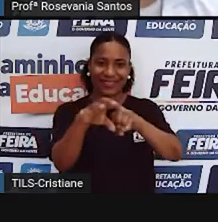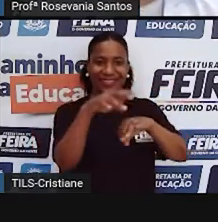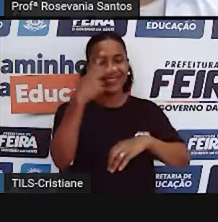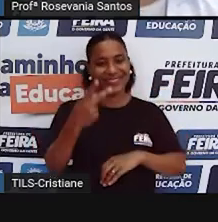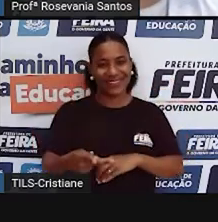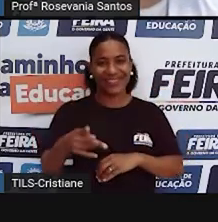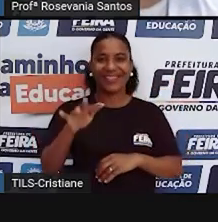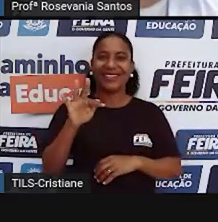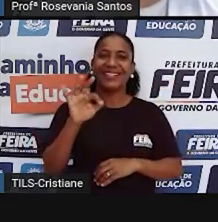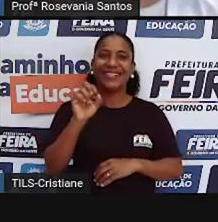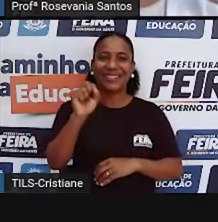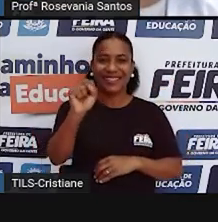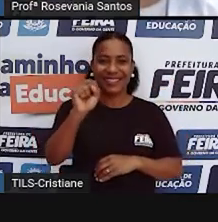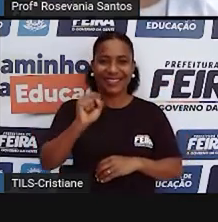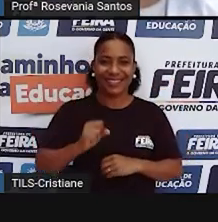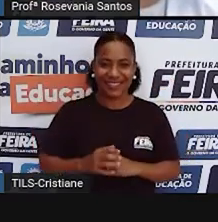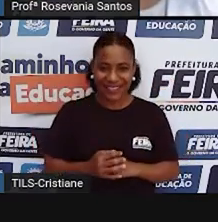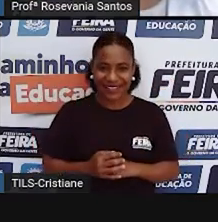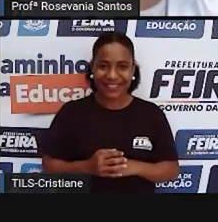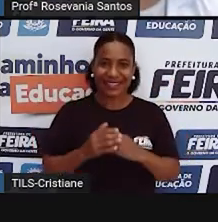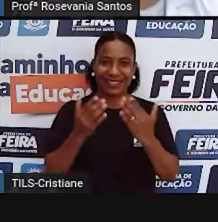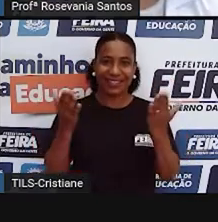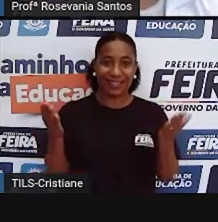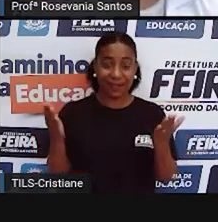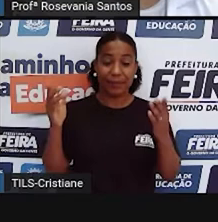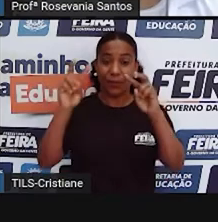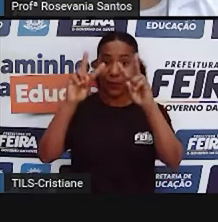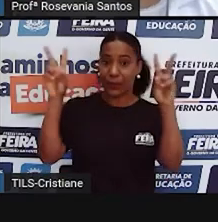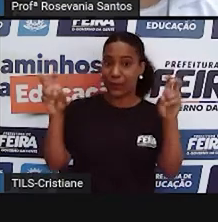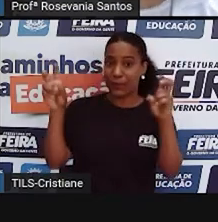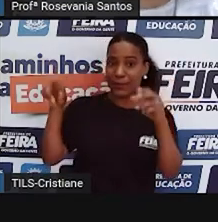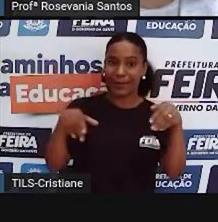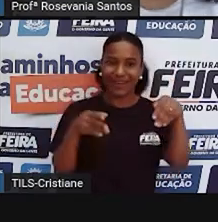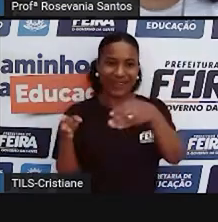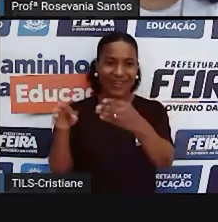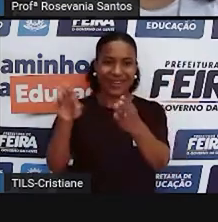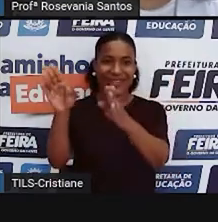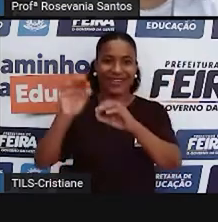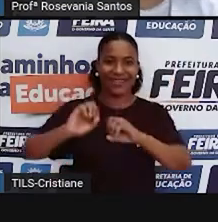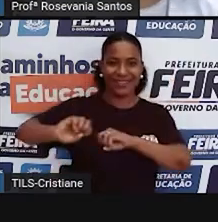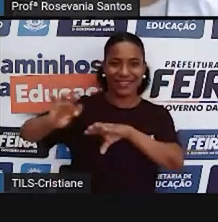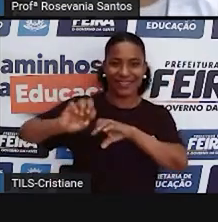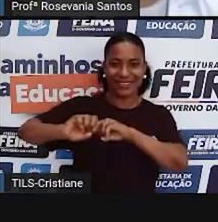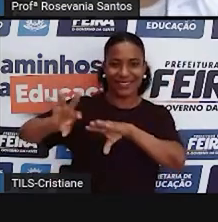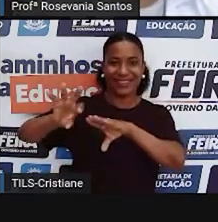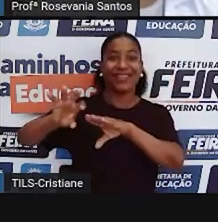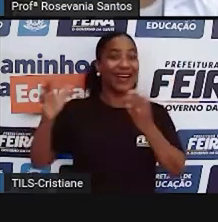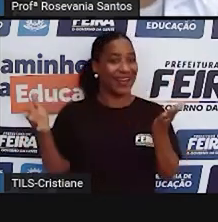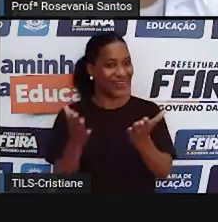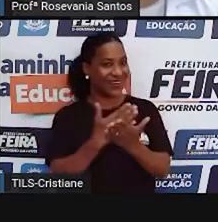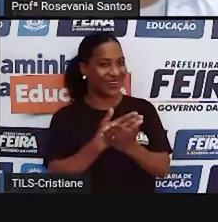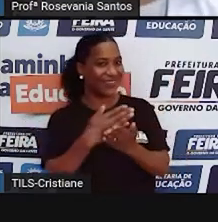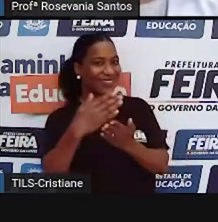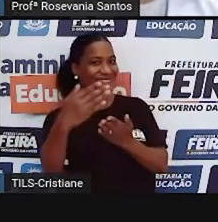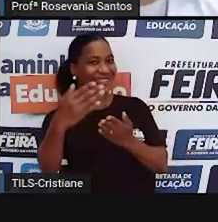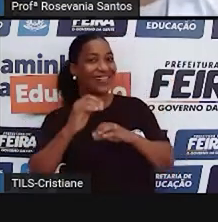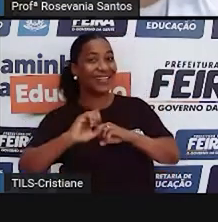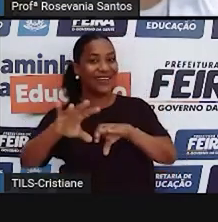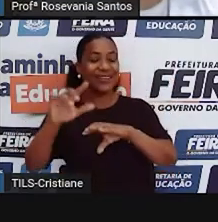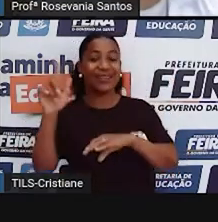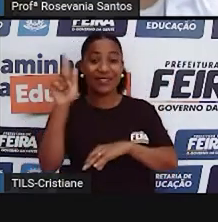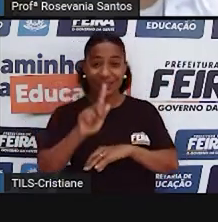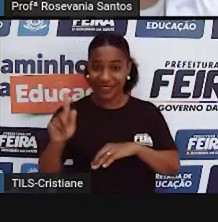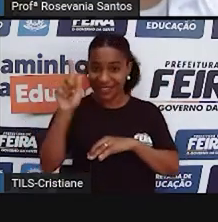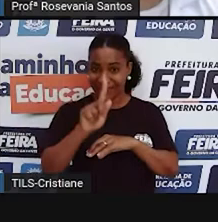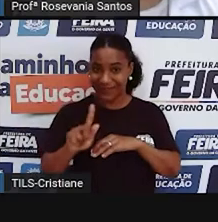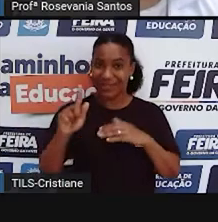Educação. Então, né, tem uma frase também, Caminhos da Educação, e assim vamos para a nossa aula maravilhosa de geografia, essa